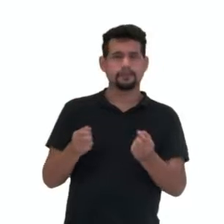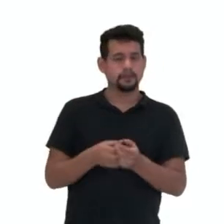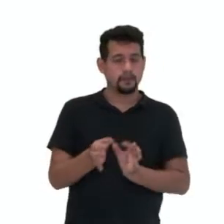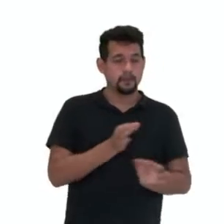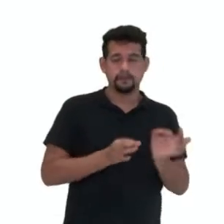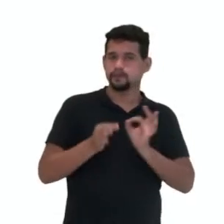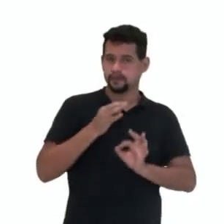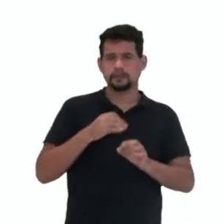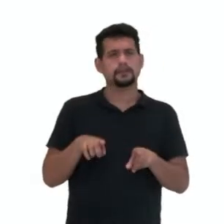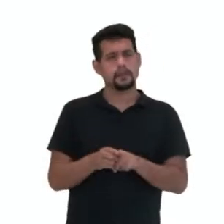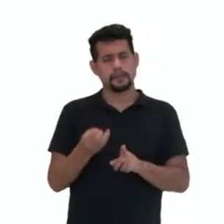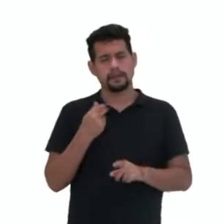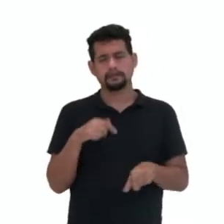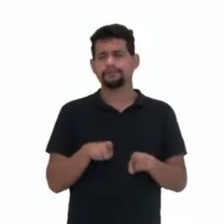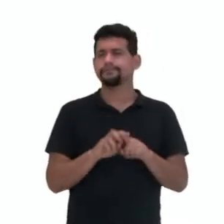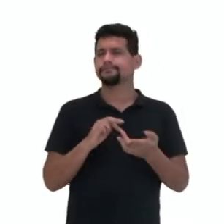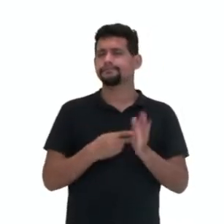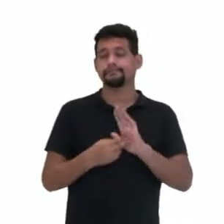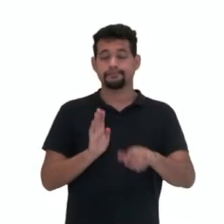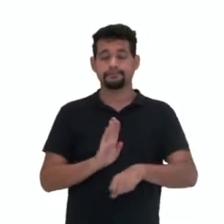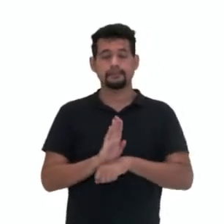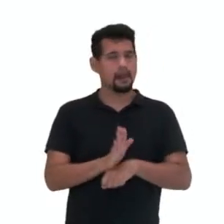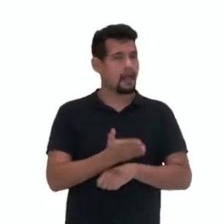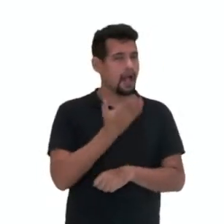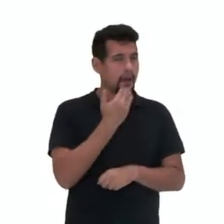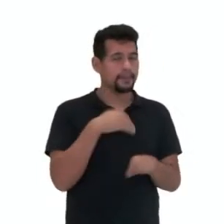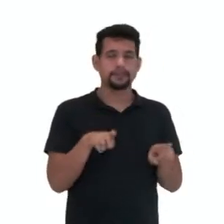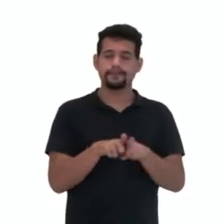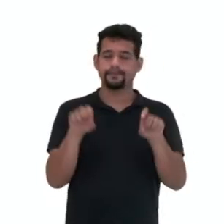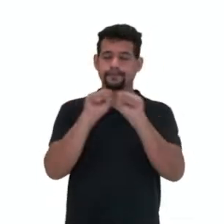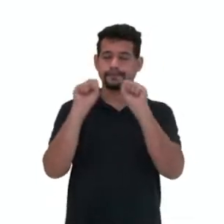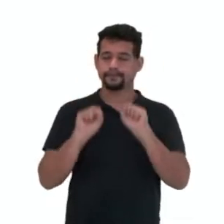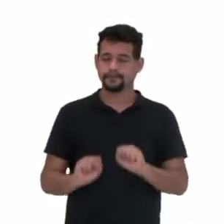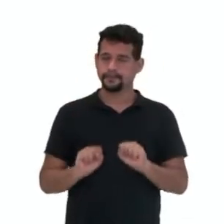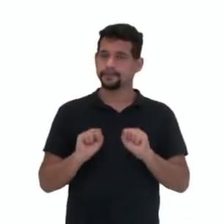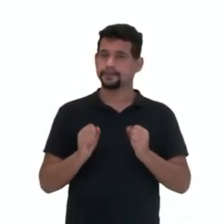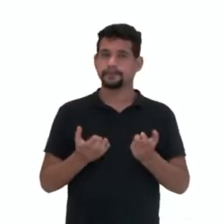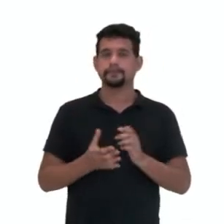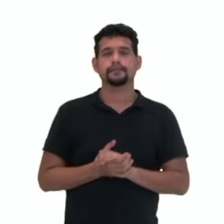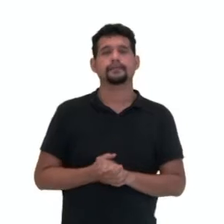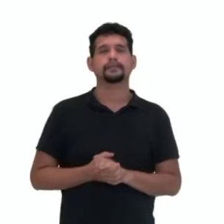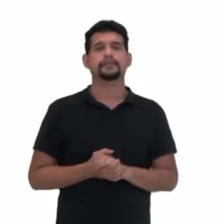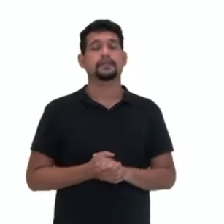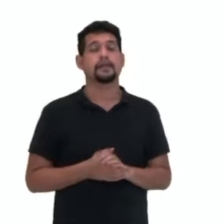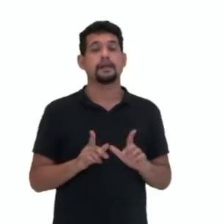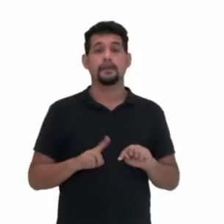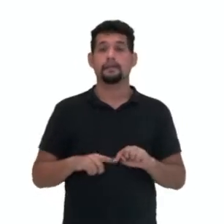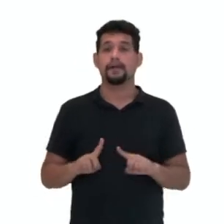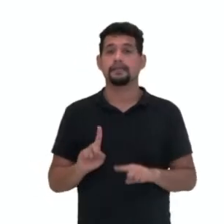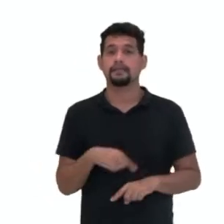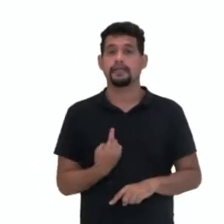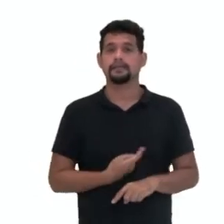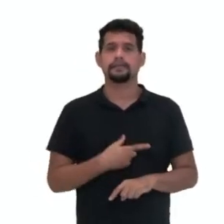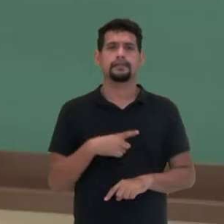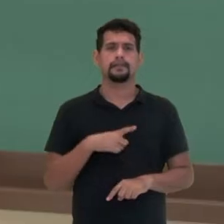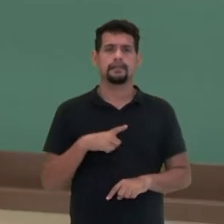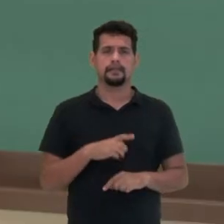do bem que auxiliam na alimentação e no sistema imunológico. Entretanto, nós temos